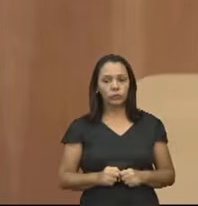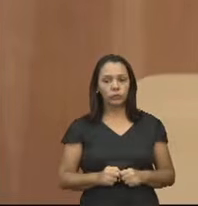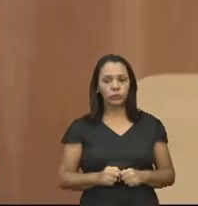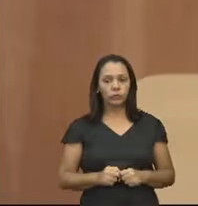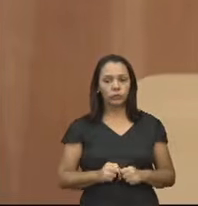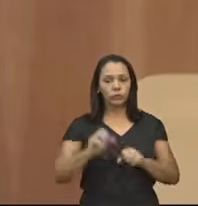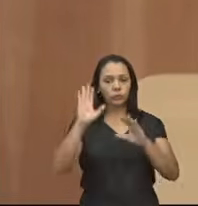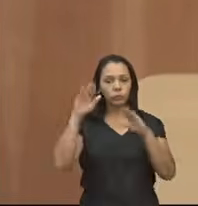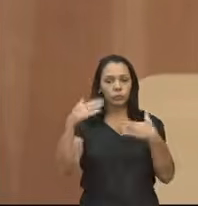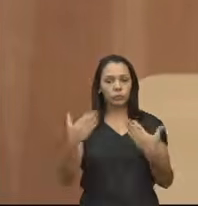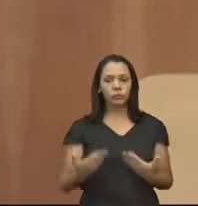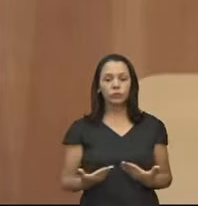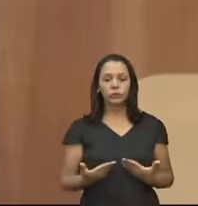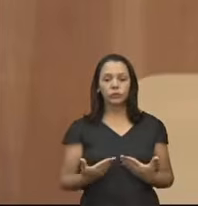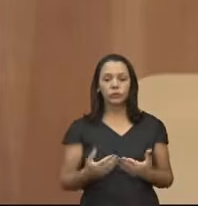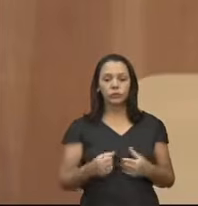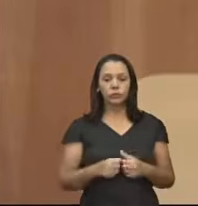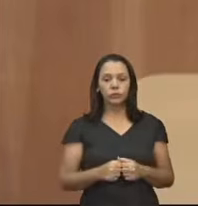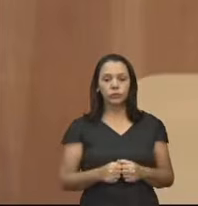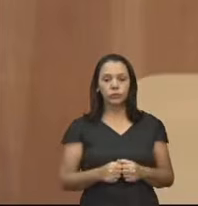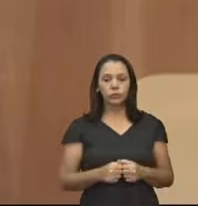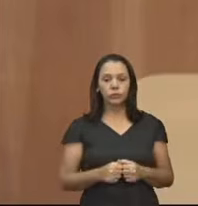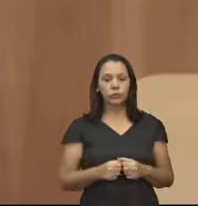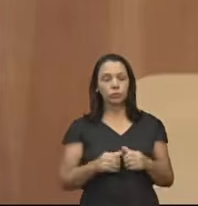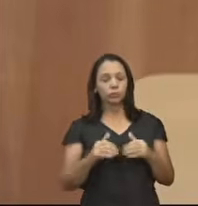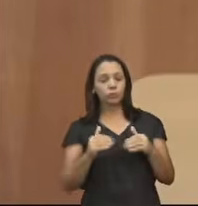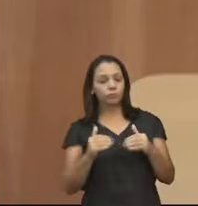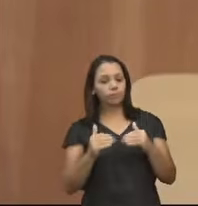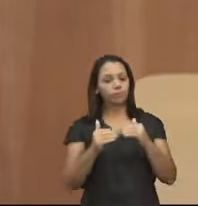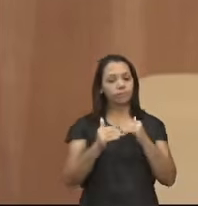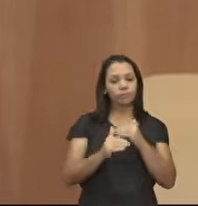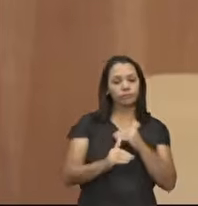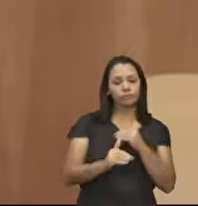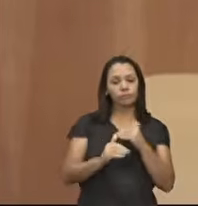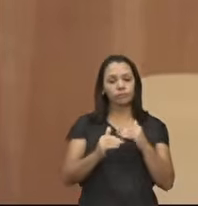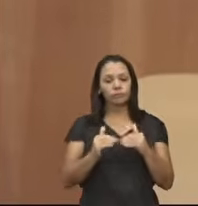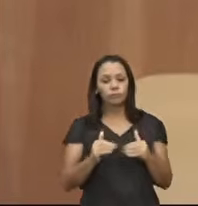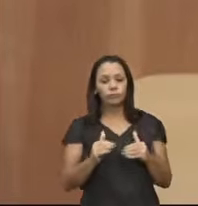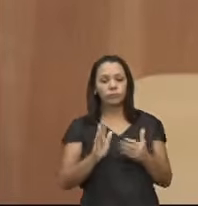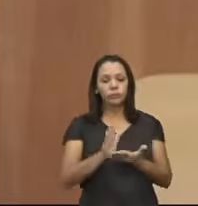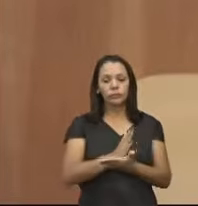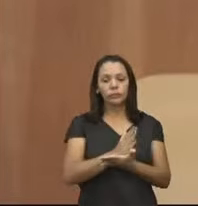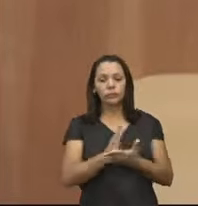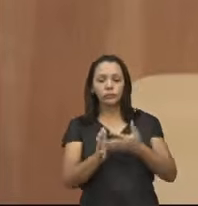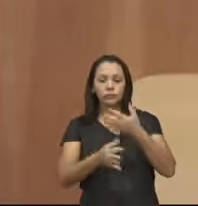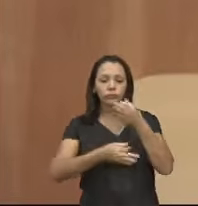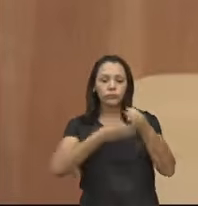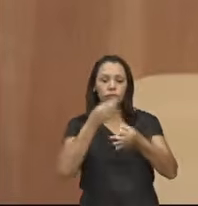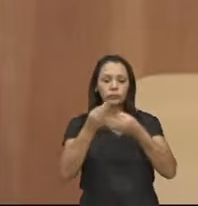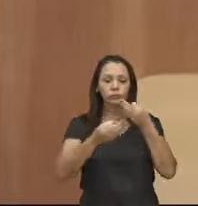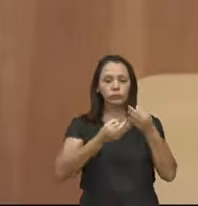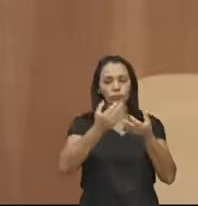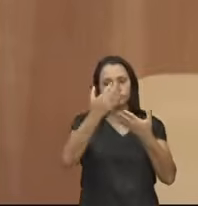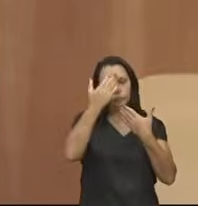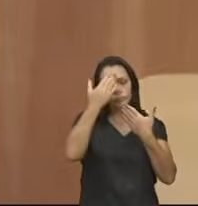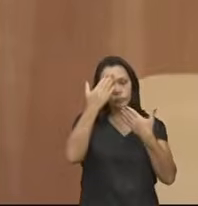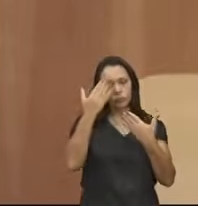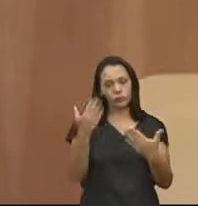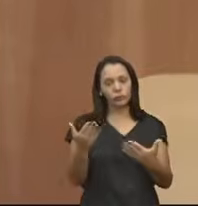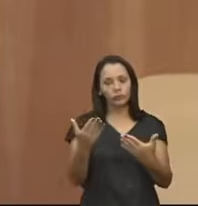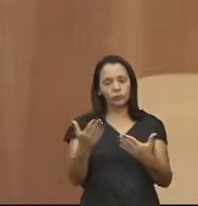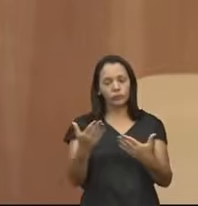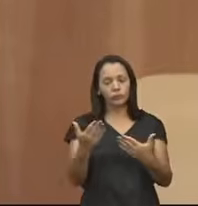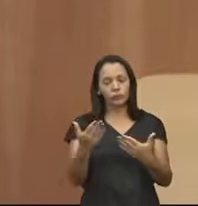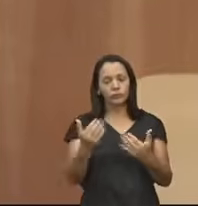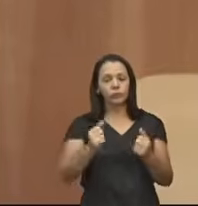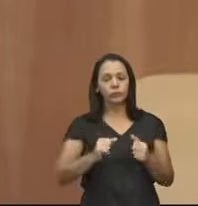tudo, homenageado. Então, discordo, entre aspas, em alguns pontos. Obrigado pela parte que você